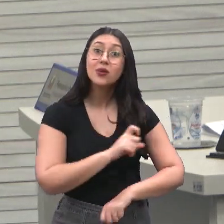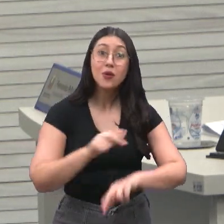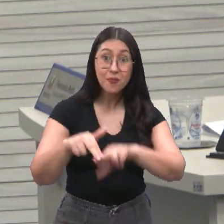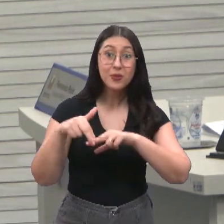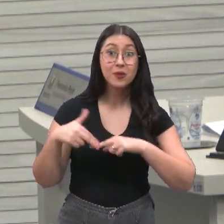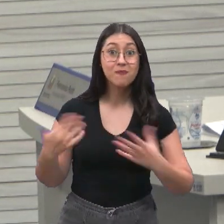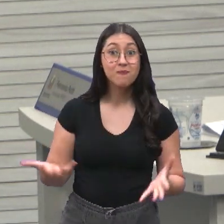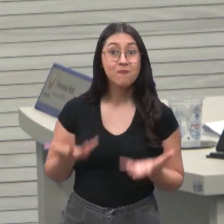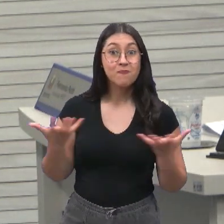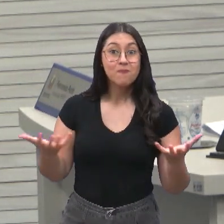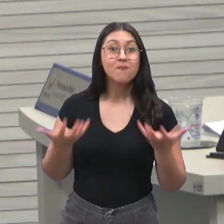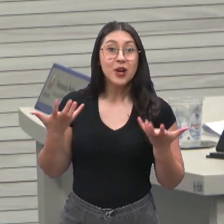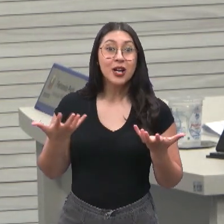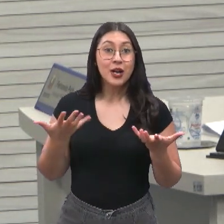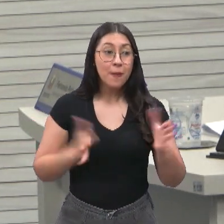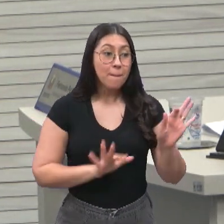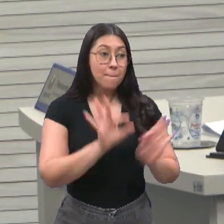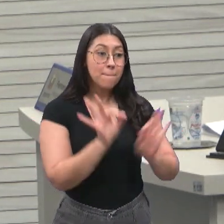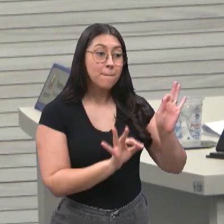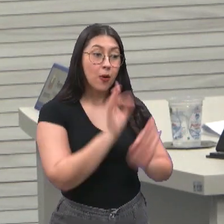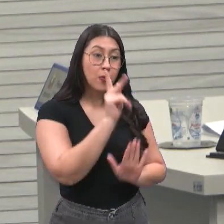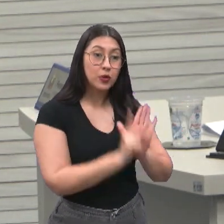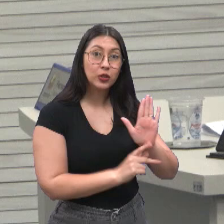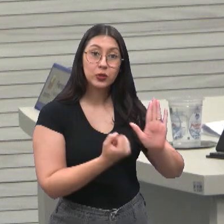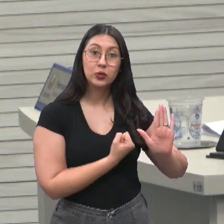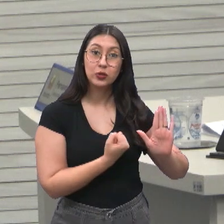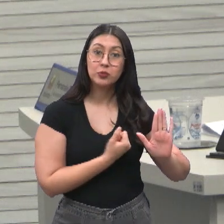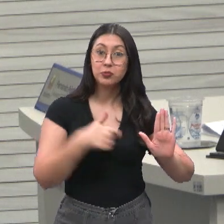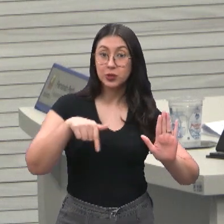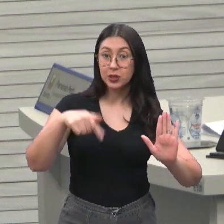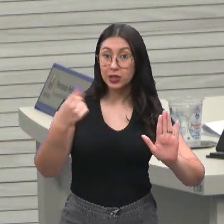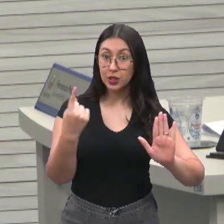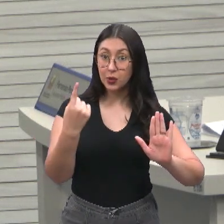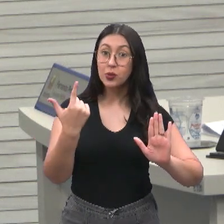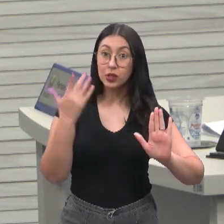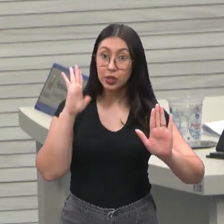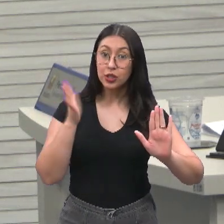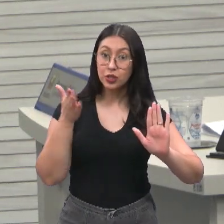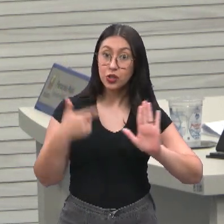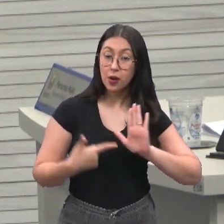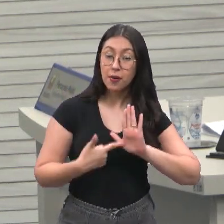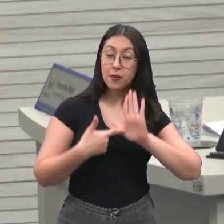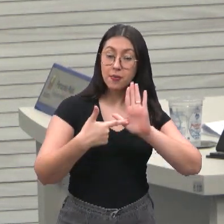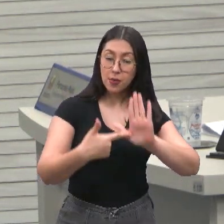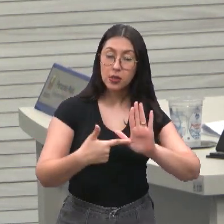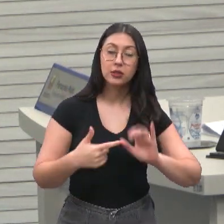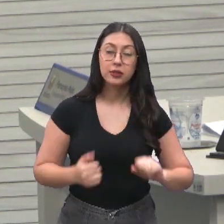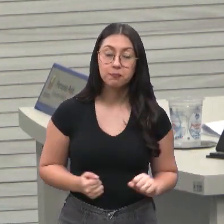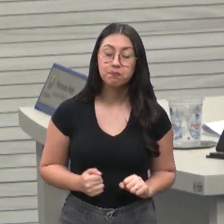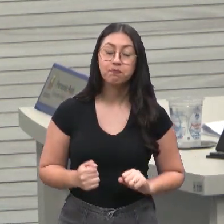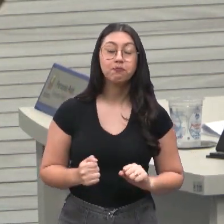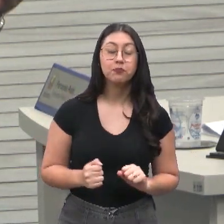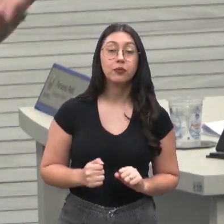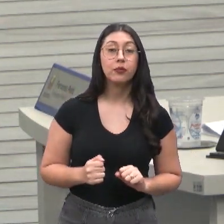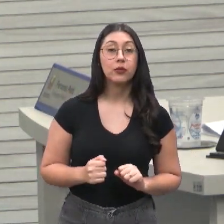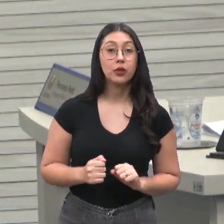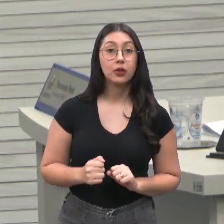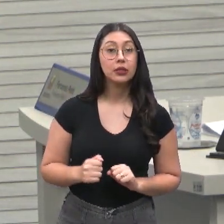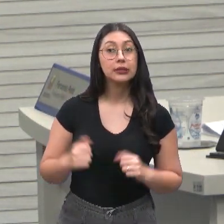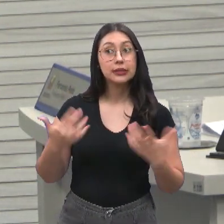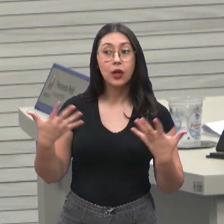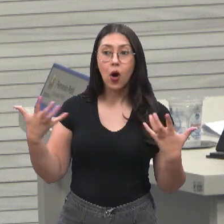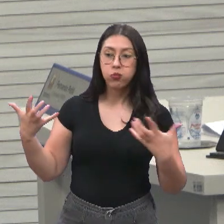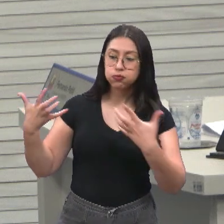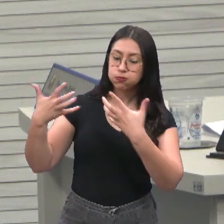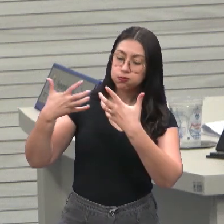fazer o projeto 71 que eu apresentei aqui, né? Essa ideia, eu acho que ela complementa os